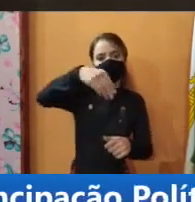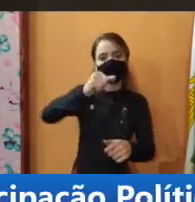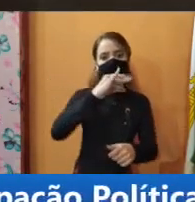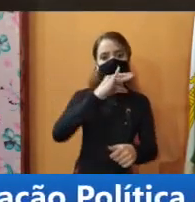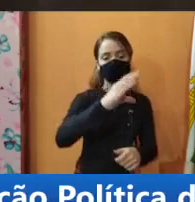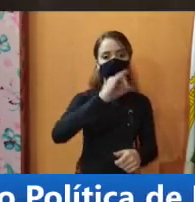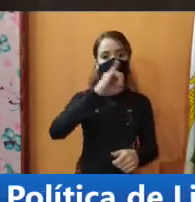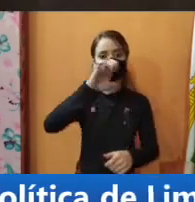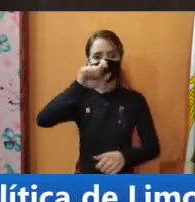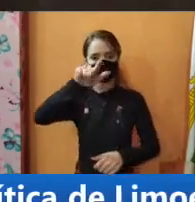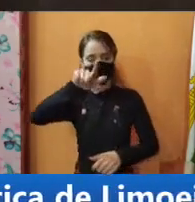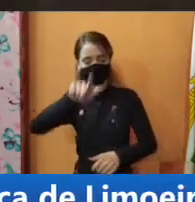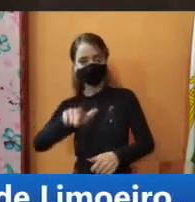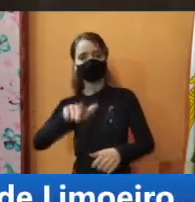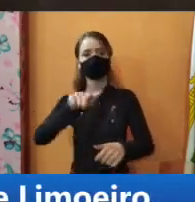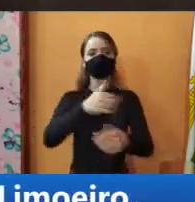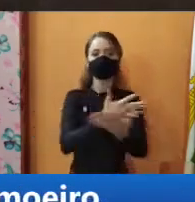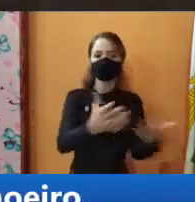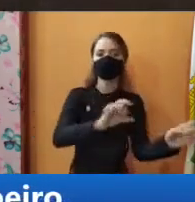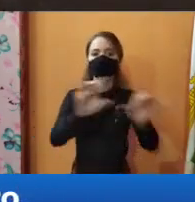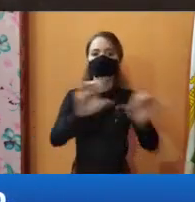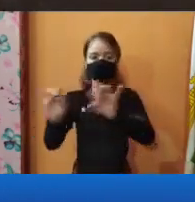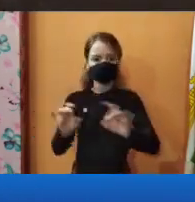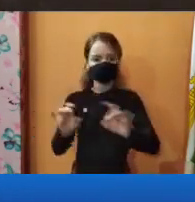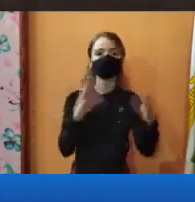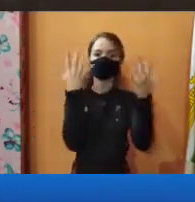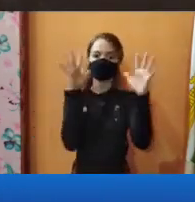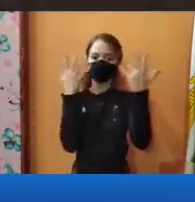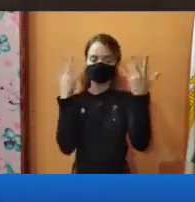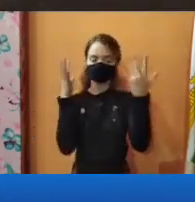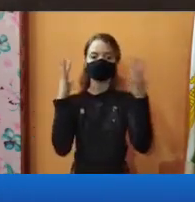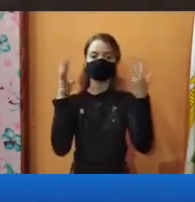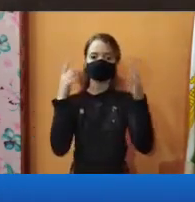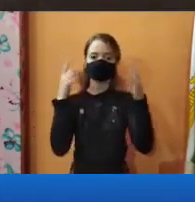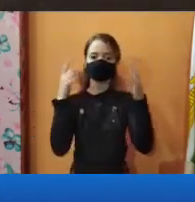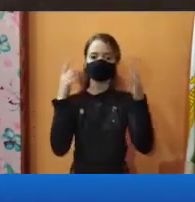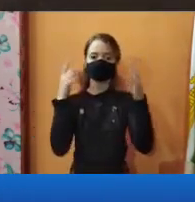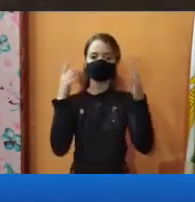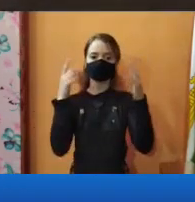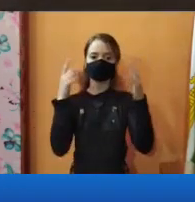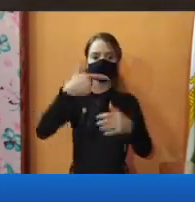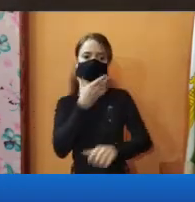tem o mérito dele e vocês foram muito justos com ele, muito justos.